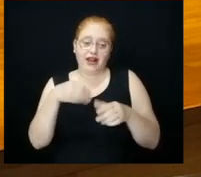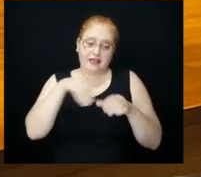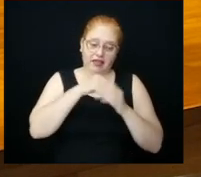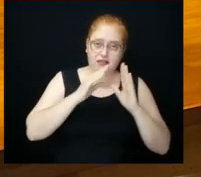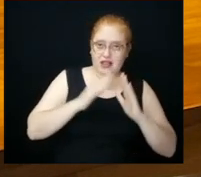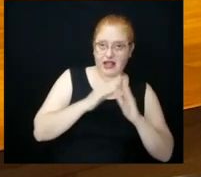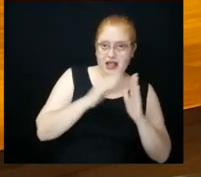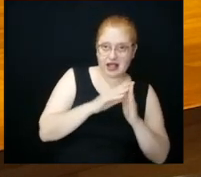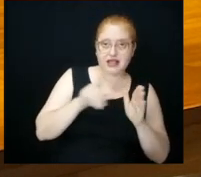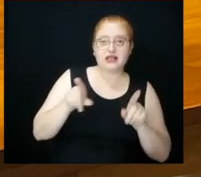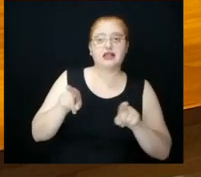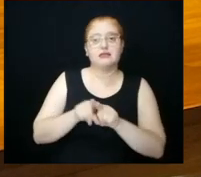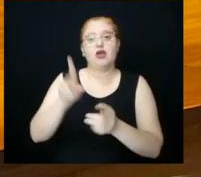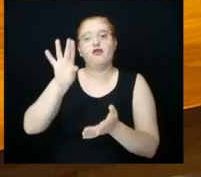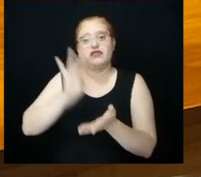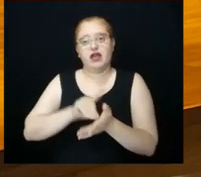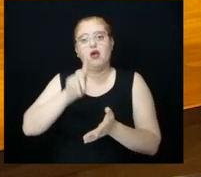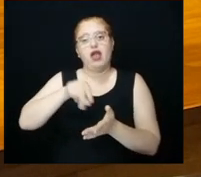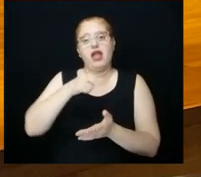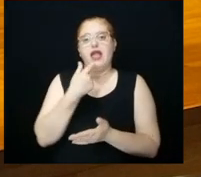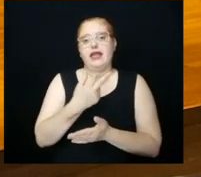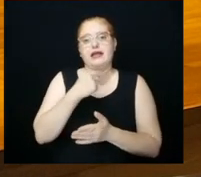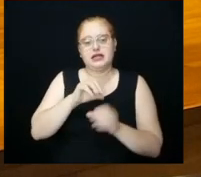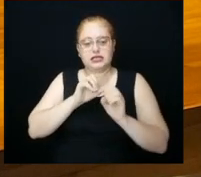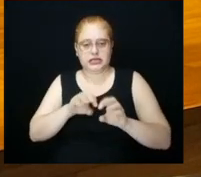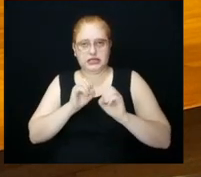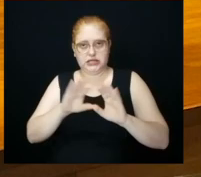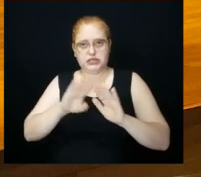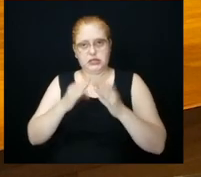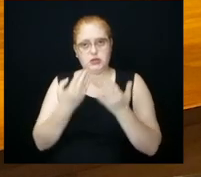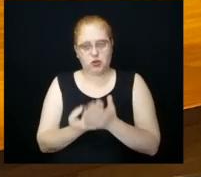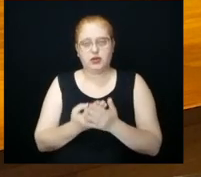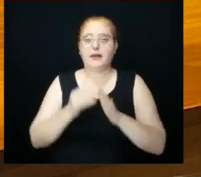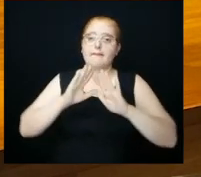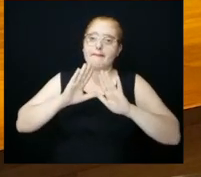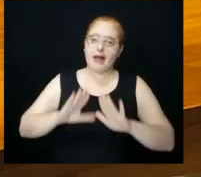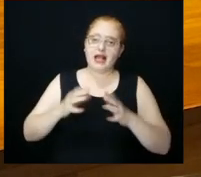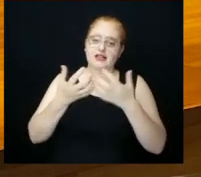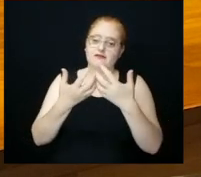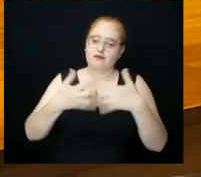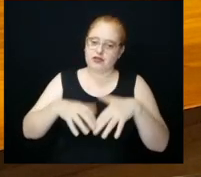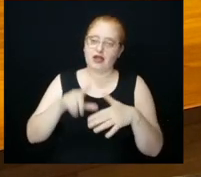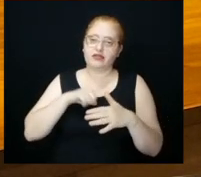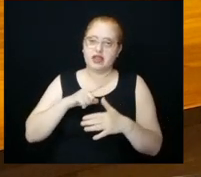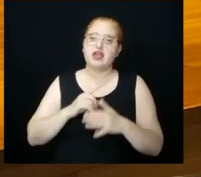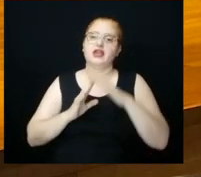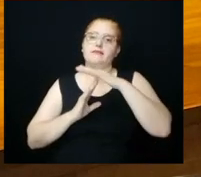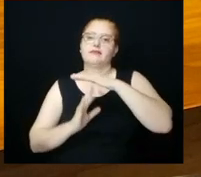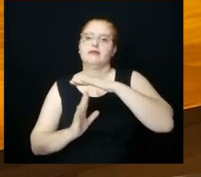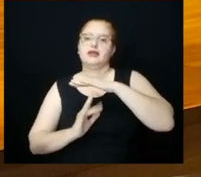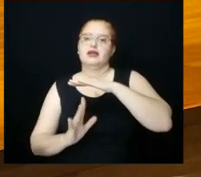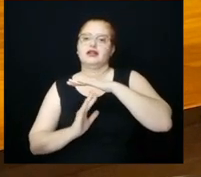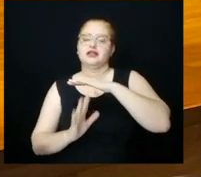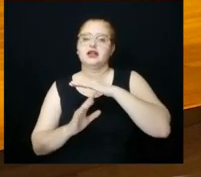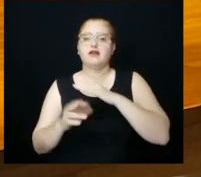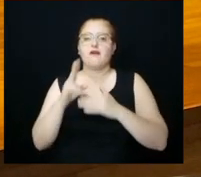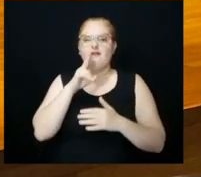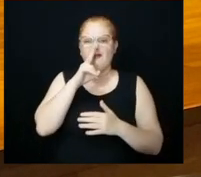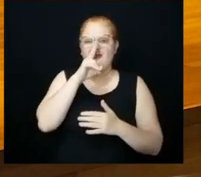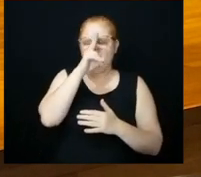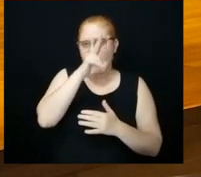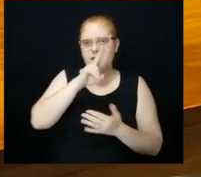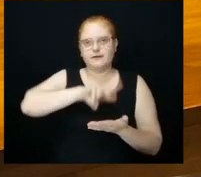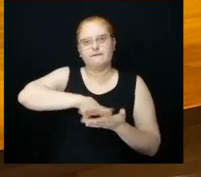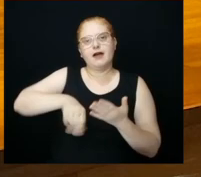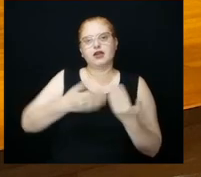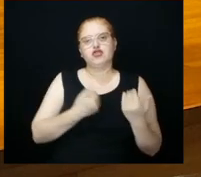ensinada, sendo o inglês. Em função disso, tem esse movimento de imigração muito forte, né? Muitos jovens saem para